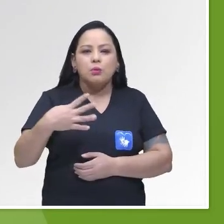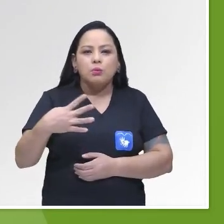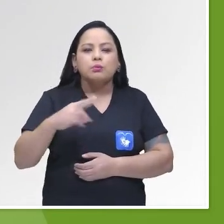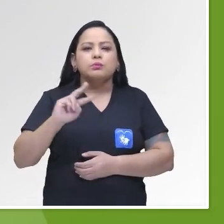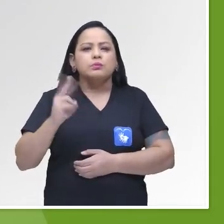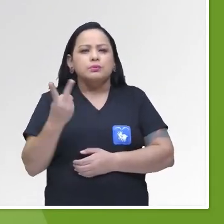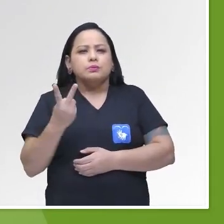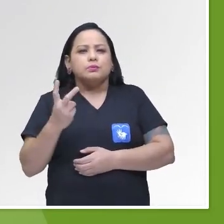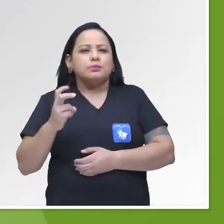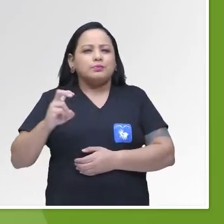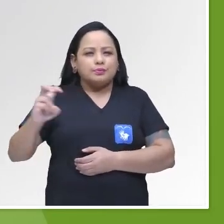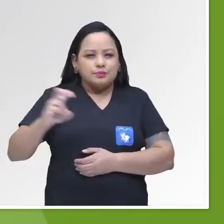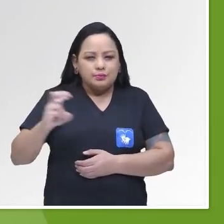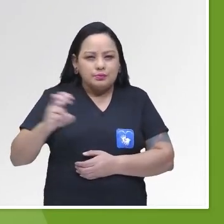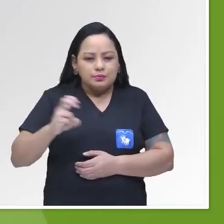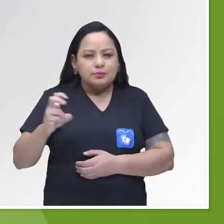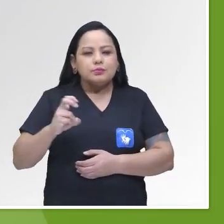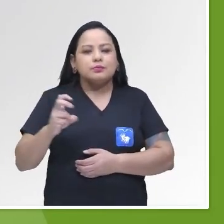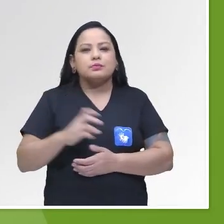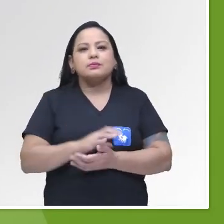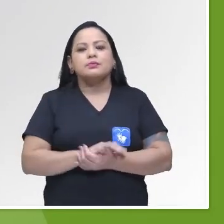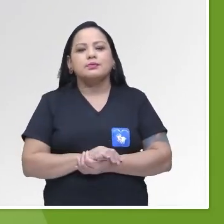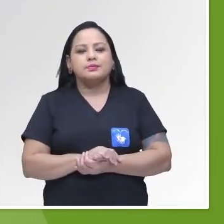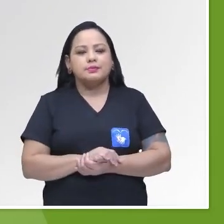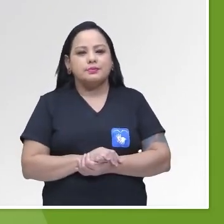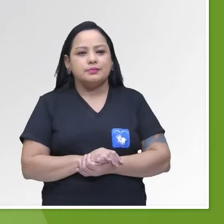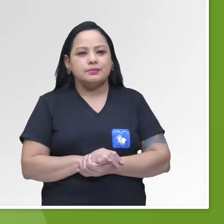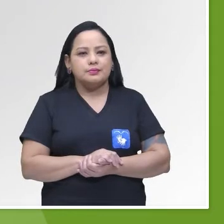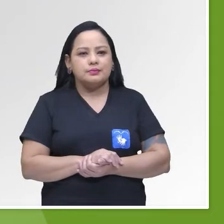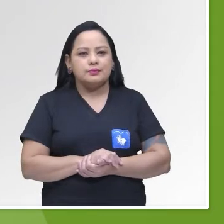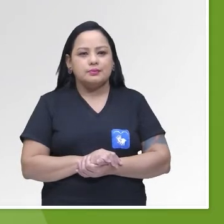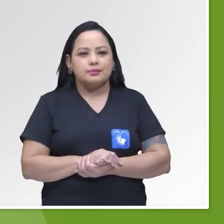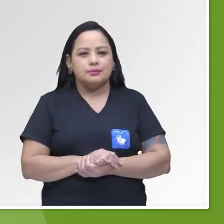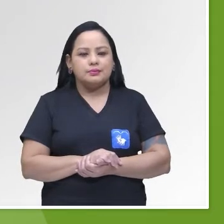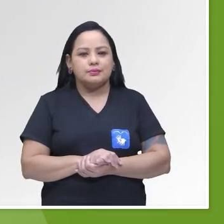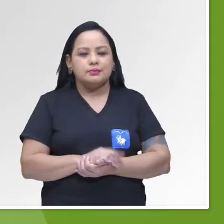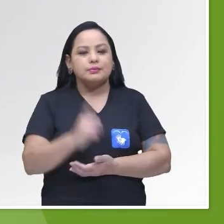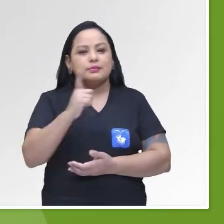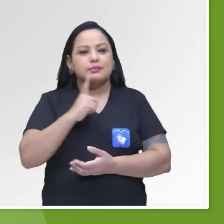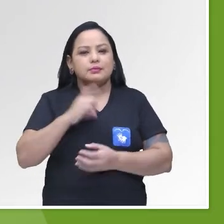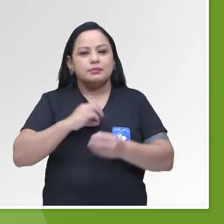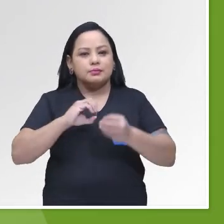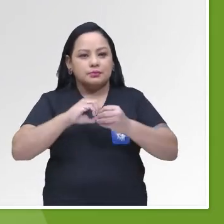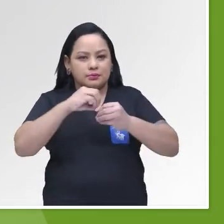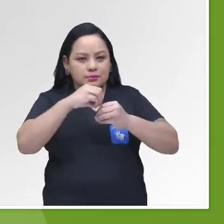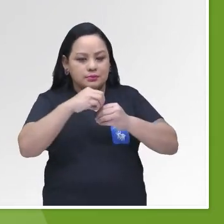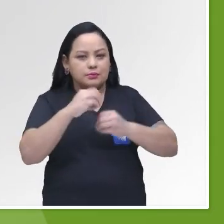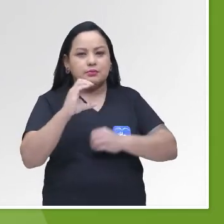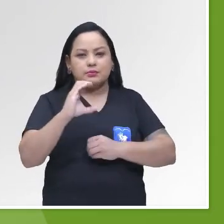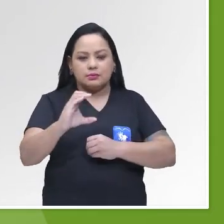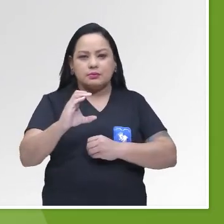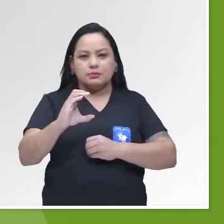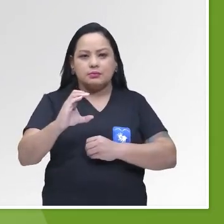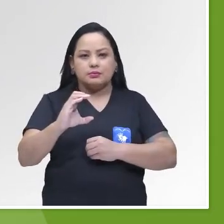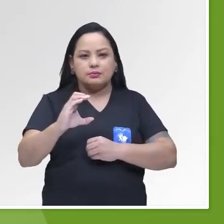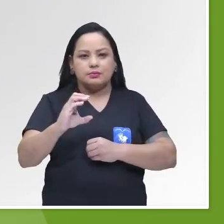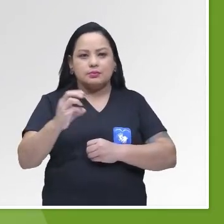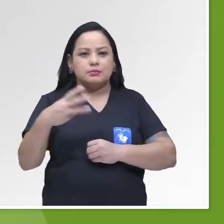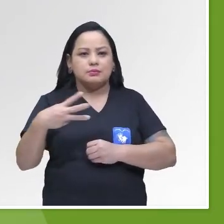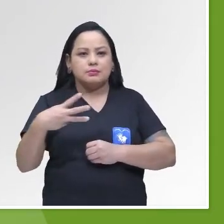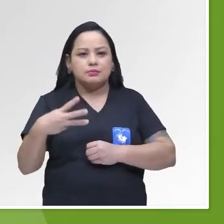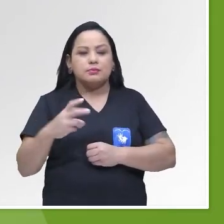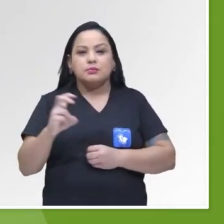hidrogênio. E o quinto elemento, né? Como tem o carbono aí como terceiro, o quinto elemento que eu vou balancear